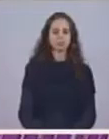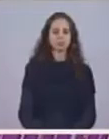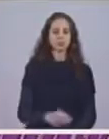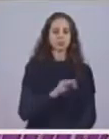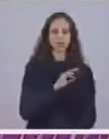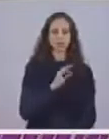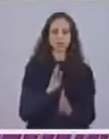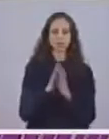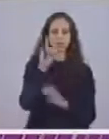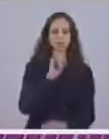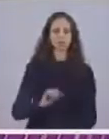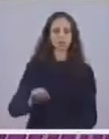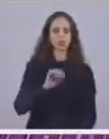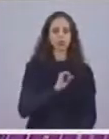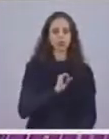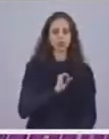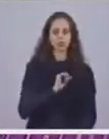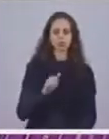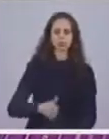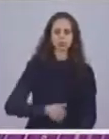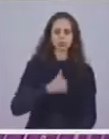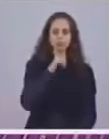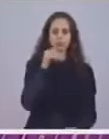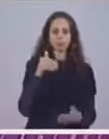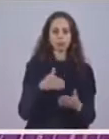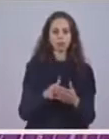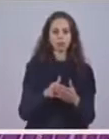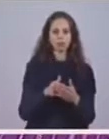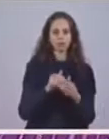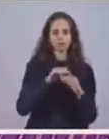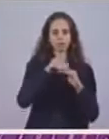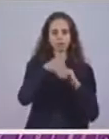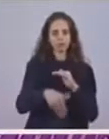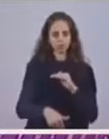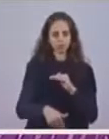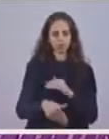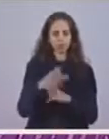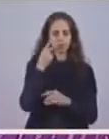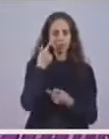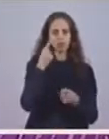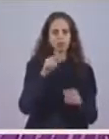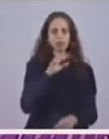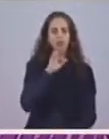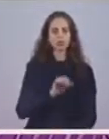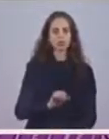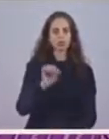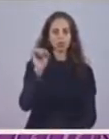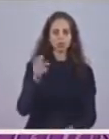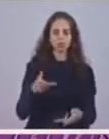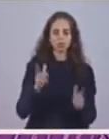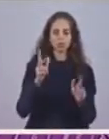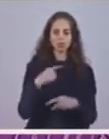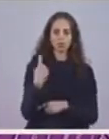Senhor nosso Deus, que vencestes a morte e o abismo ao ressuscitar o vosso Filho, libertai-nos